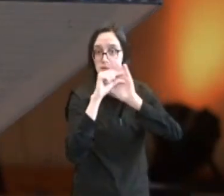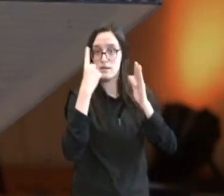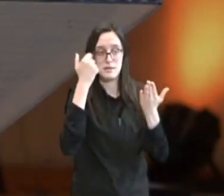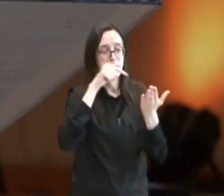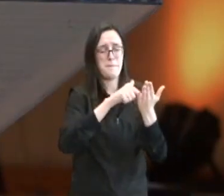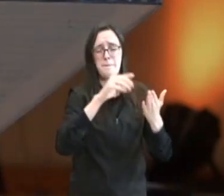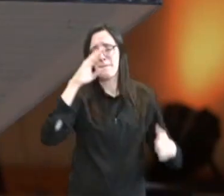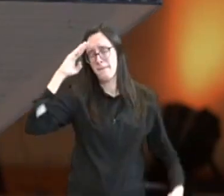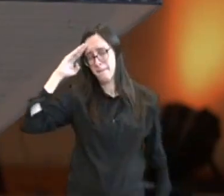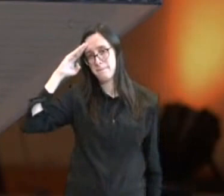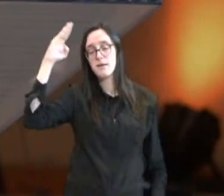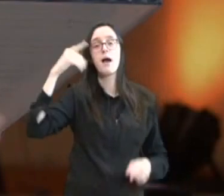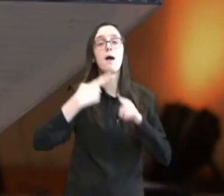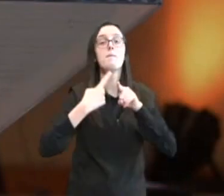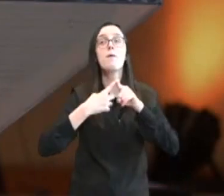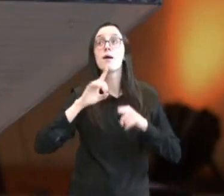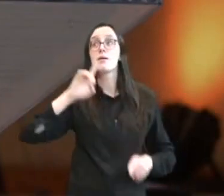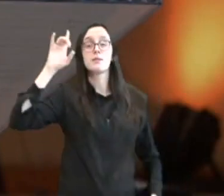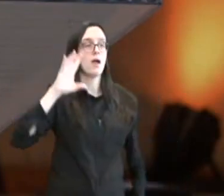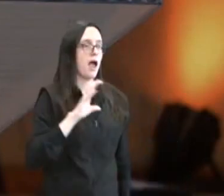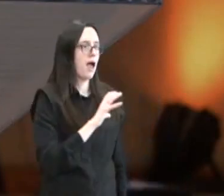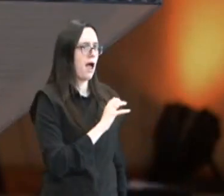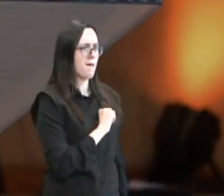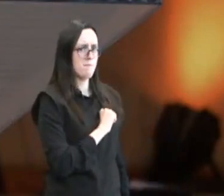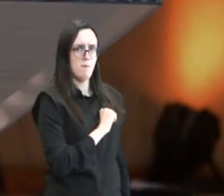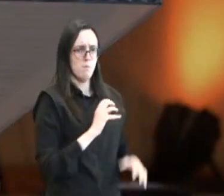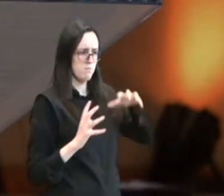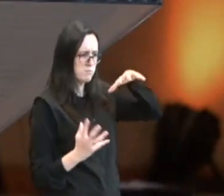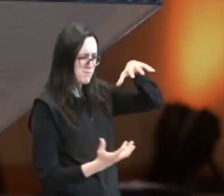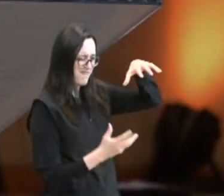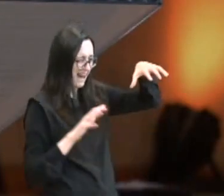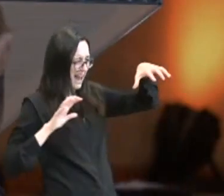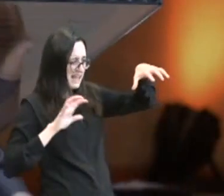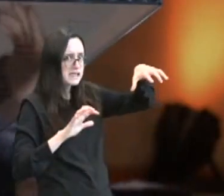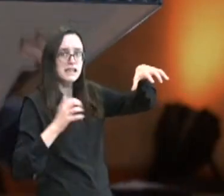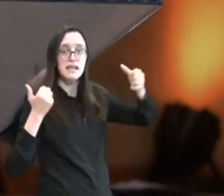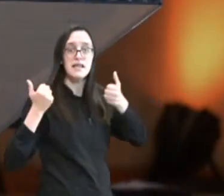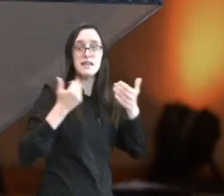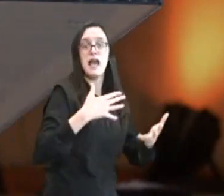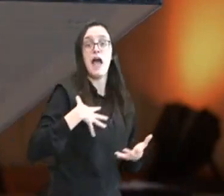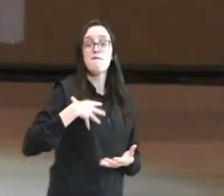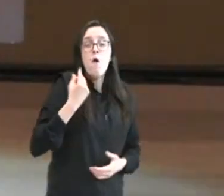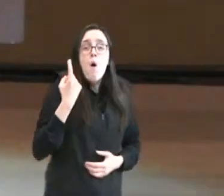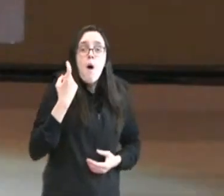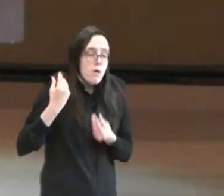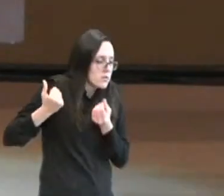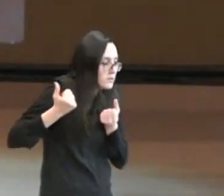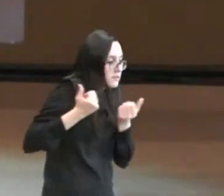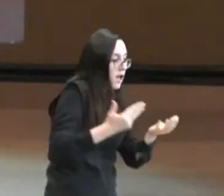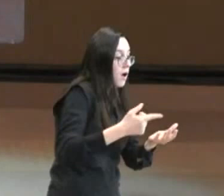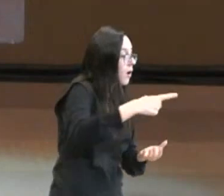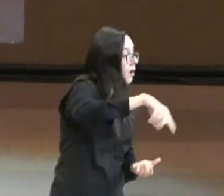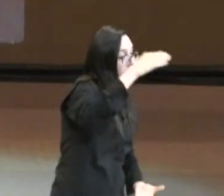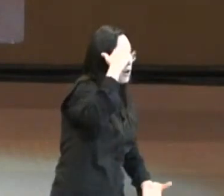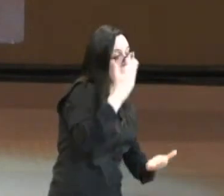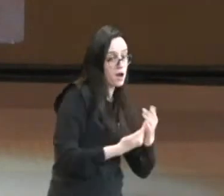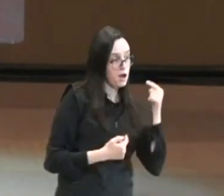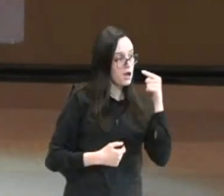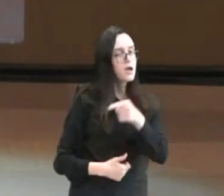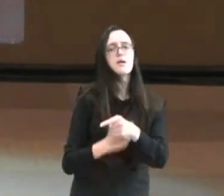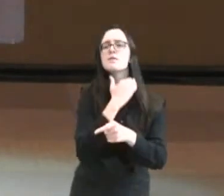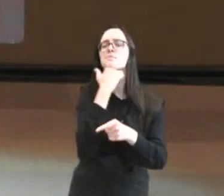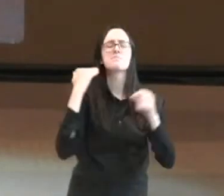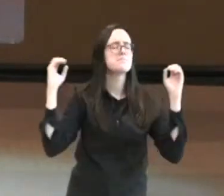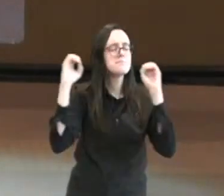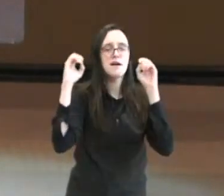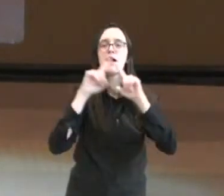3,16. Porque Deus amou o mundo de tal maneira que deu seu Filho unigênito, para que todo aquele que nele crer não pereça,